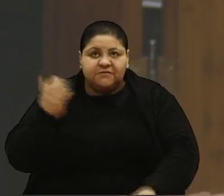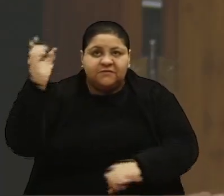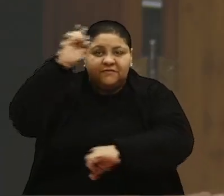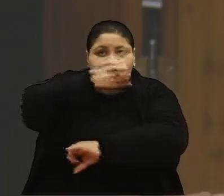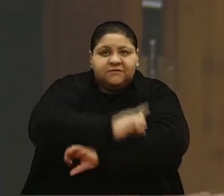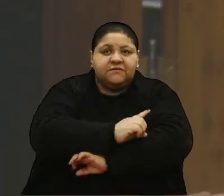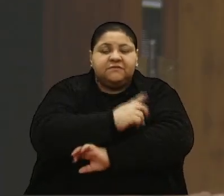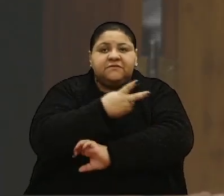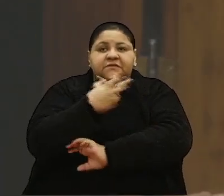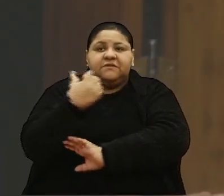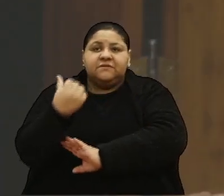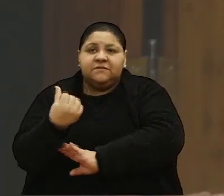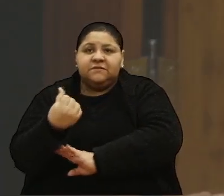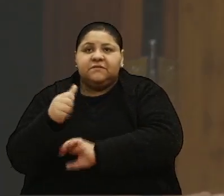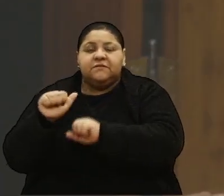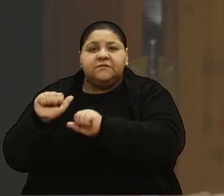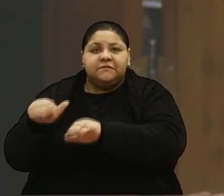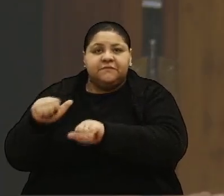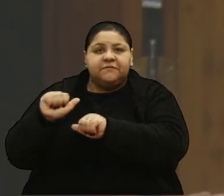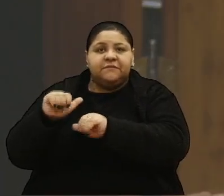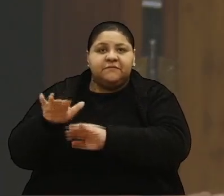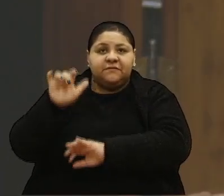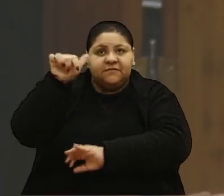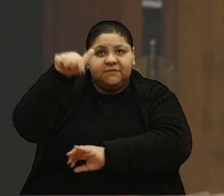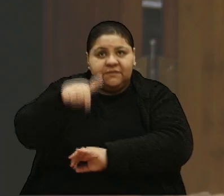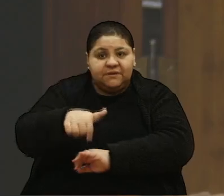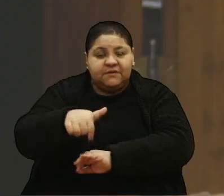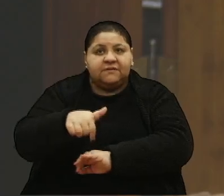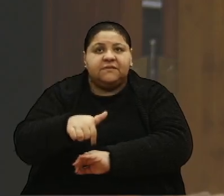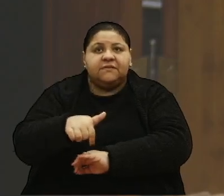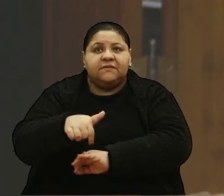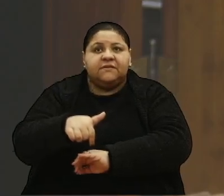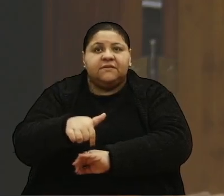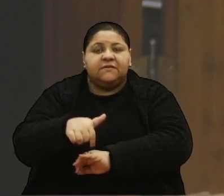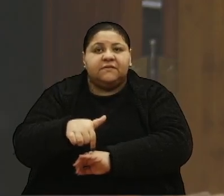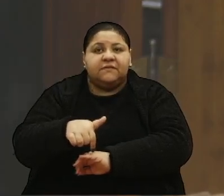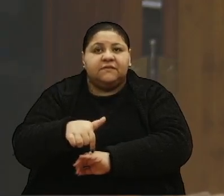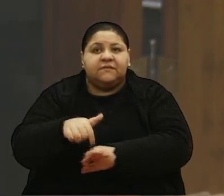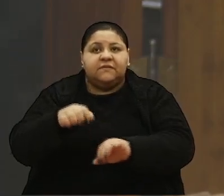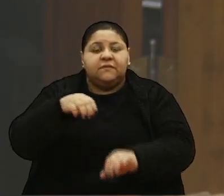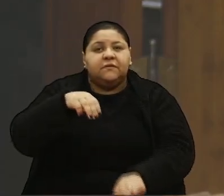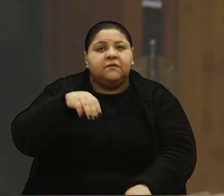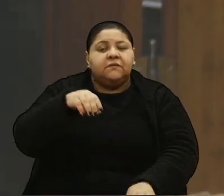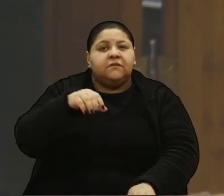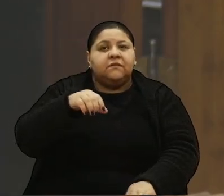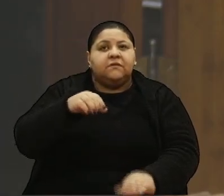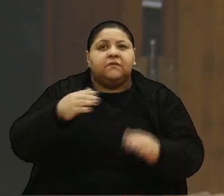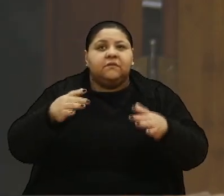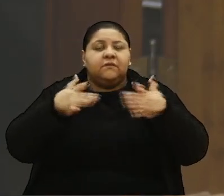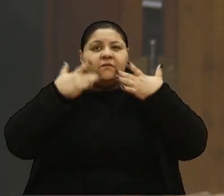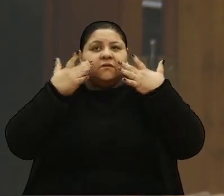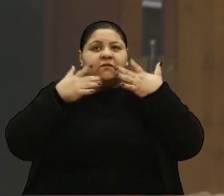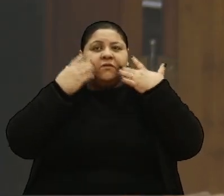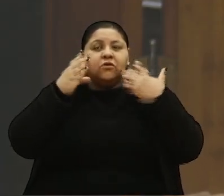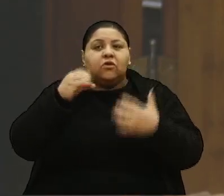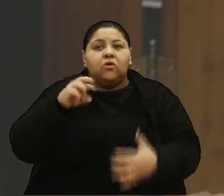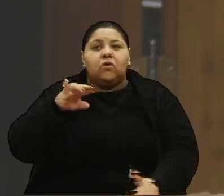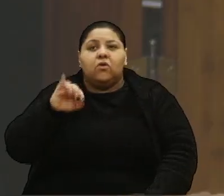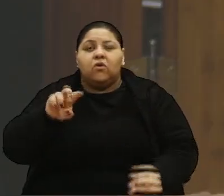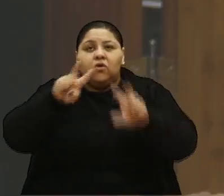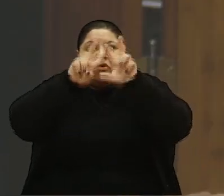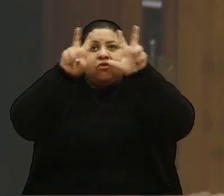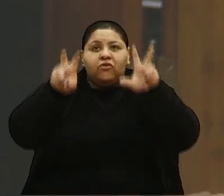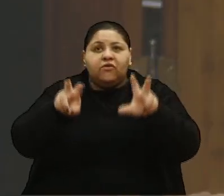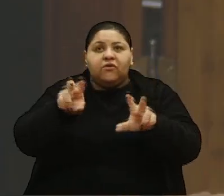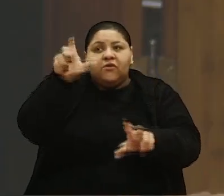dia 26 de setembro, aqui nesse local, no Anfiteatro Marino Cury, com o tema Ela